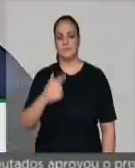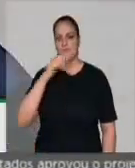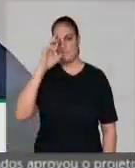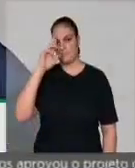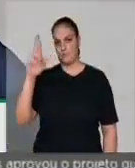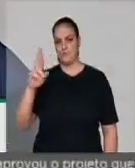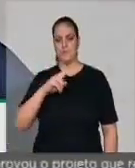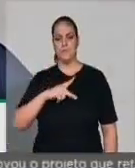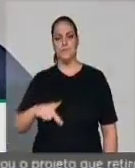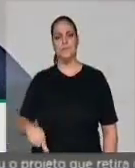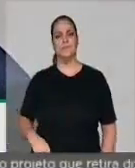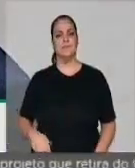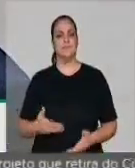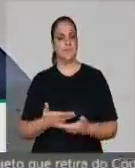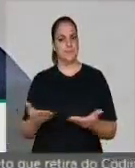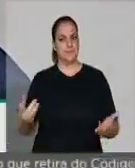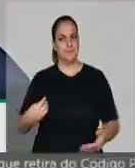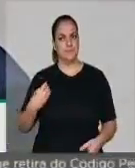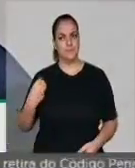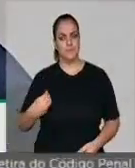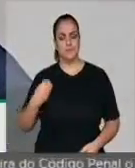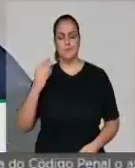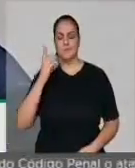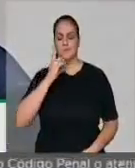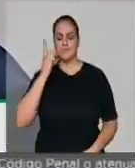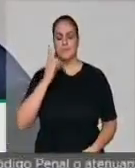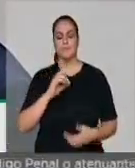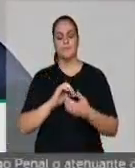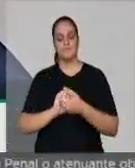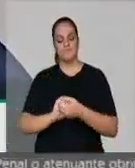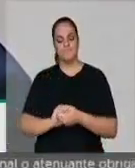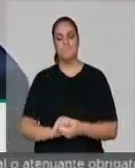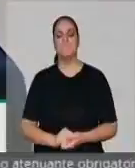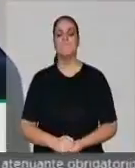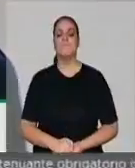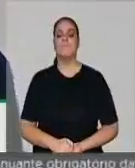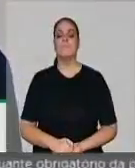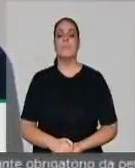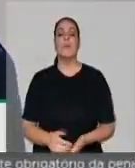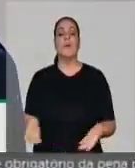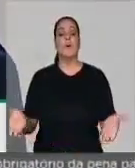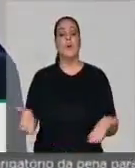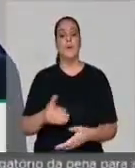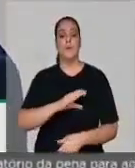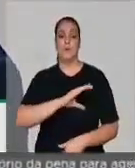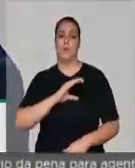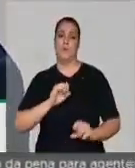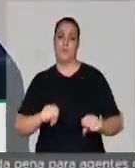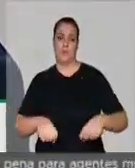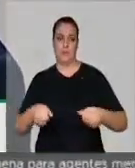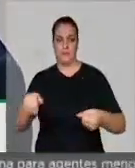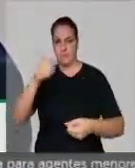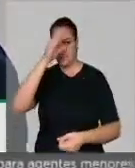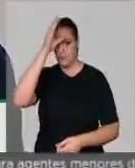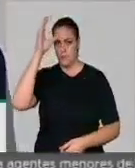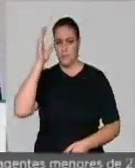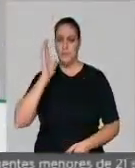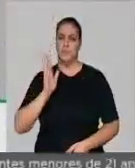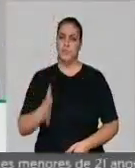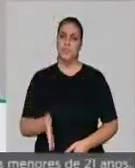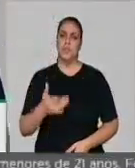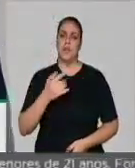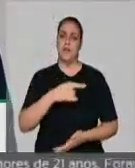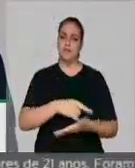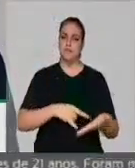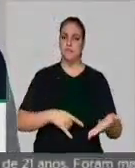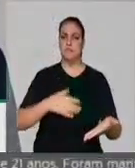senhores deputados, eu queria registrar que hoje, na Comissão de Defesa do Consumidor, foi aprovado a nosso requerimento,